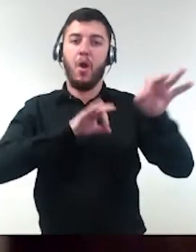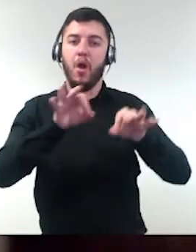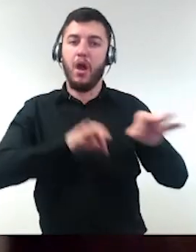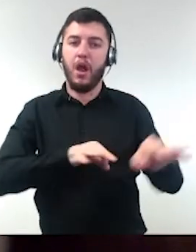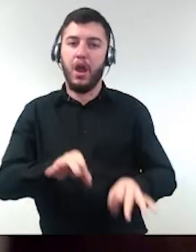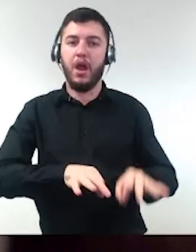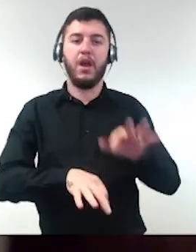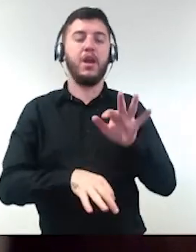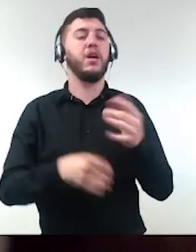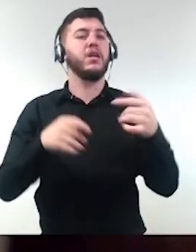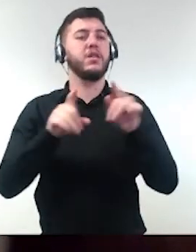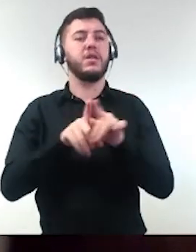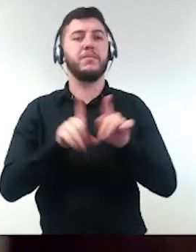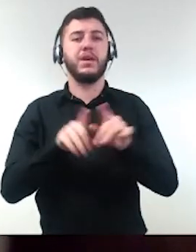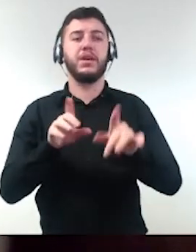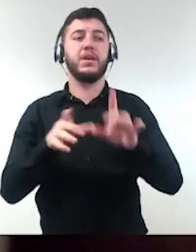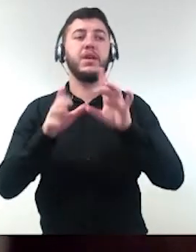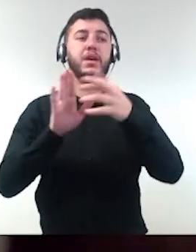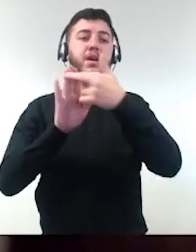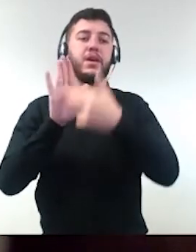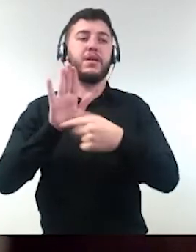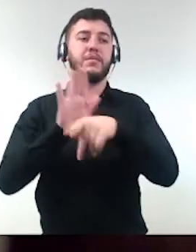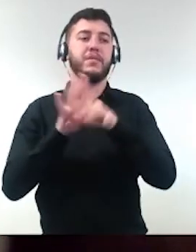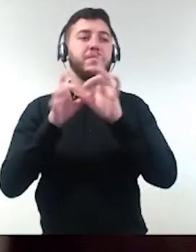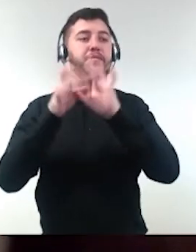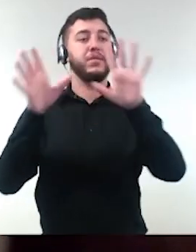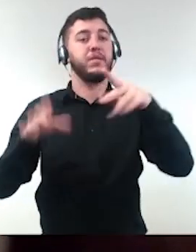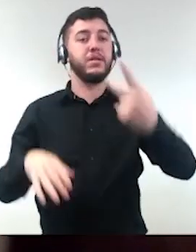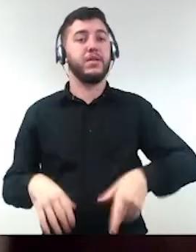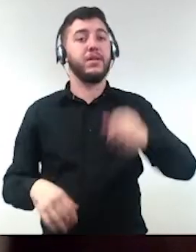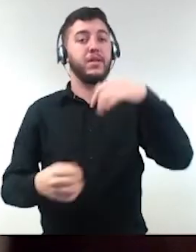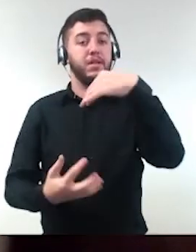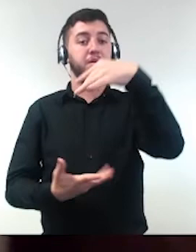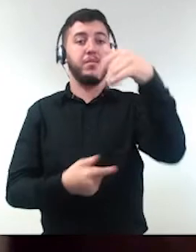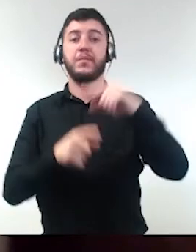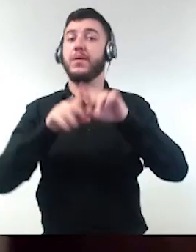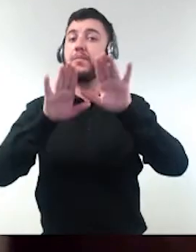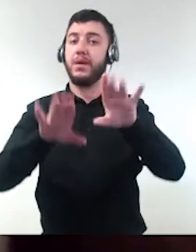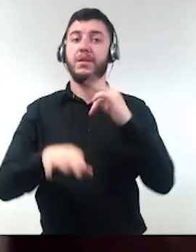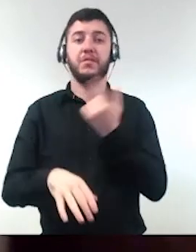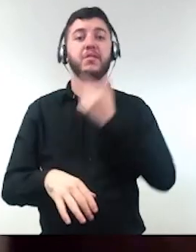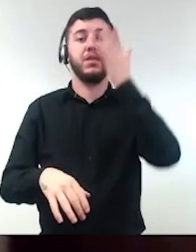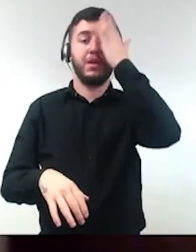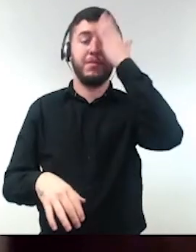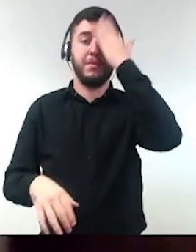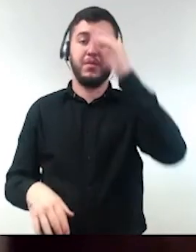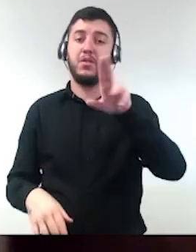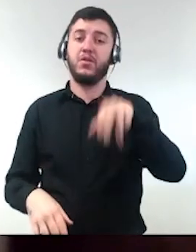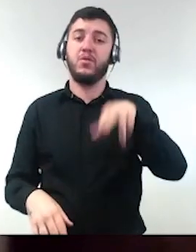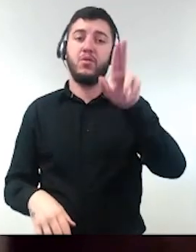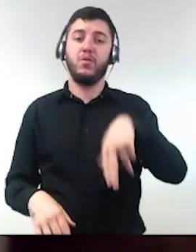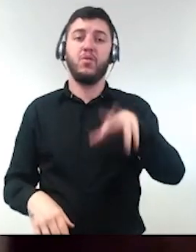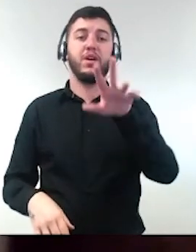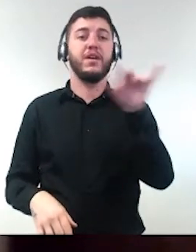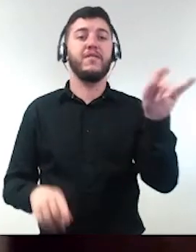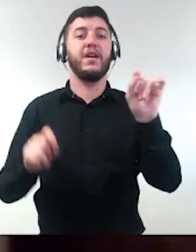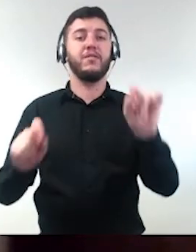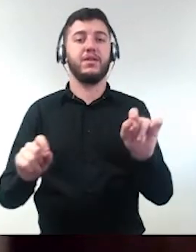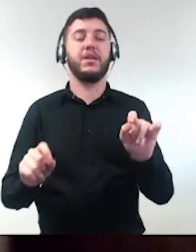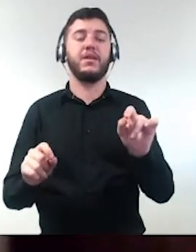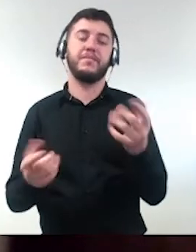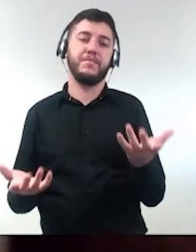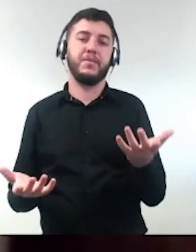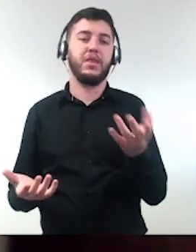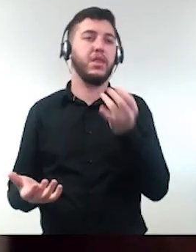em regime democrático do mundo. Mas nós sabemos que nunca será suficiente